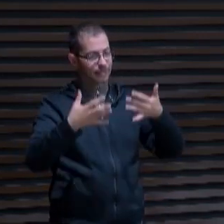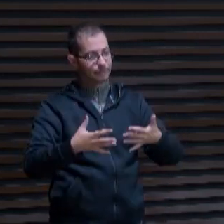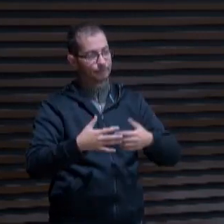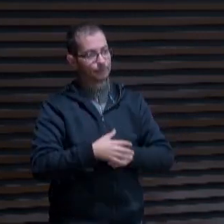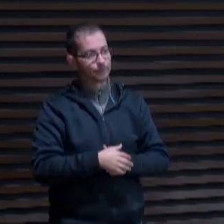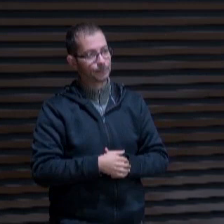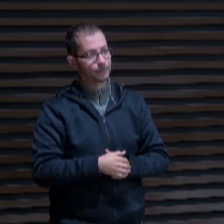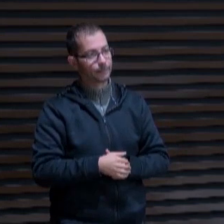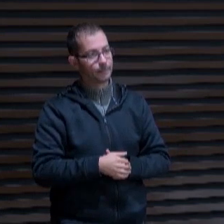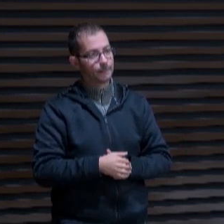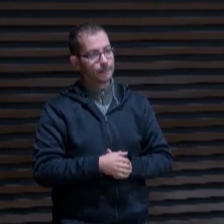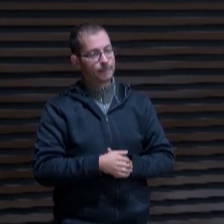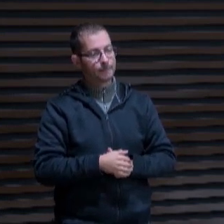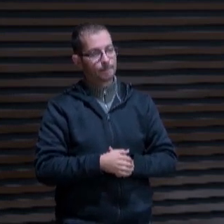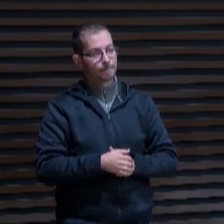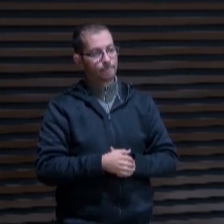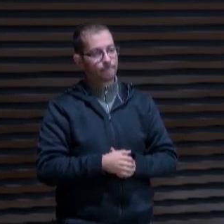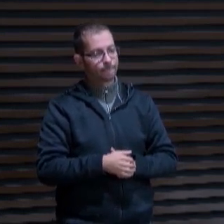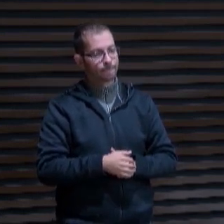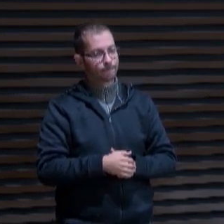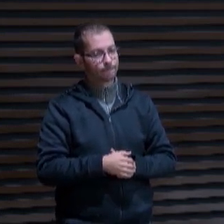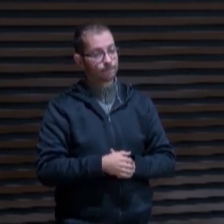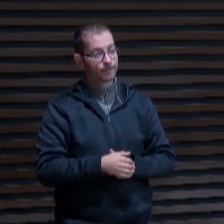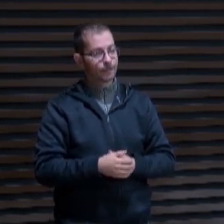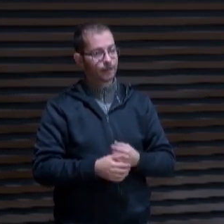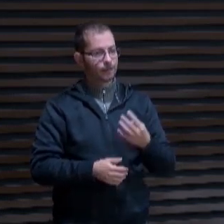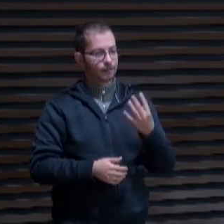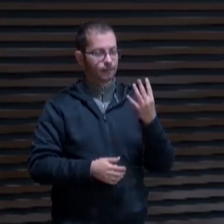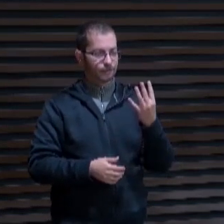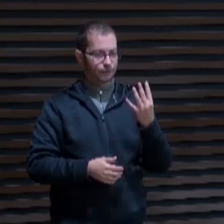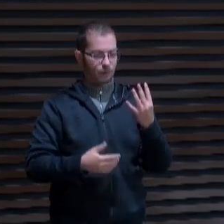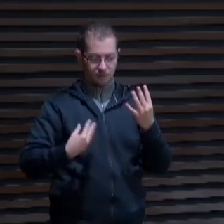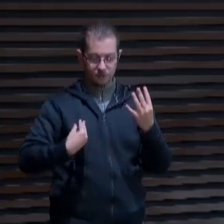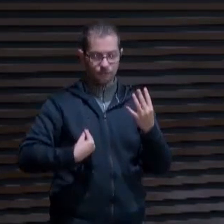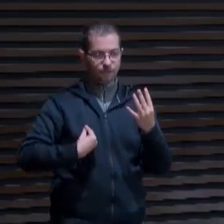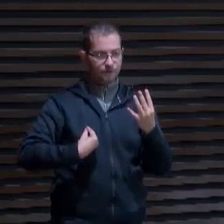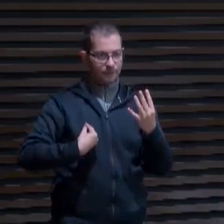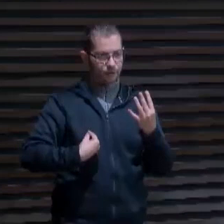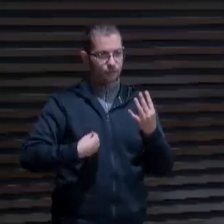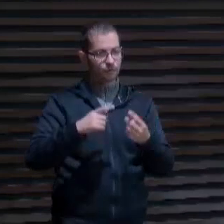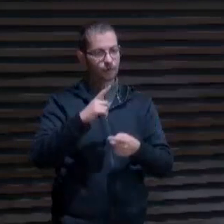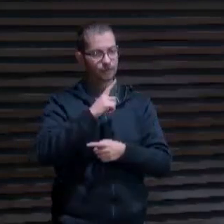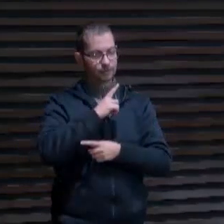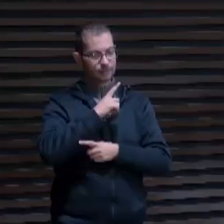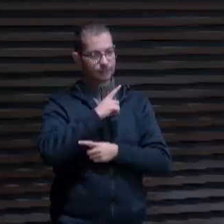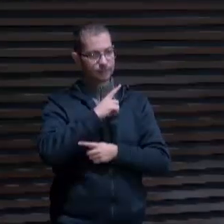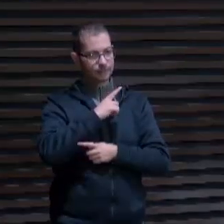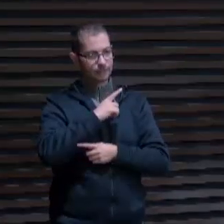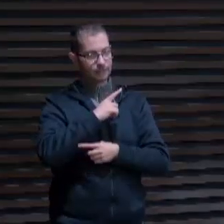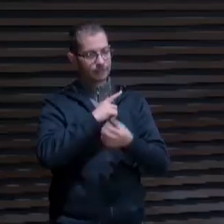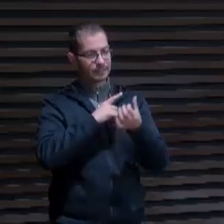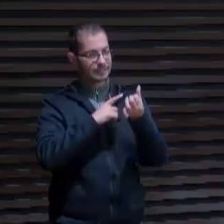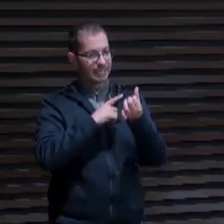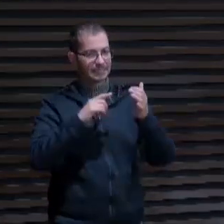4:8. E os 4 seres viventes, tendo cada um deles, respectivamente, 6